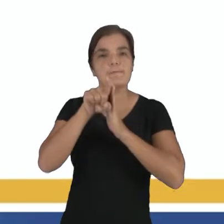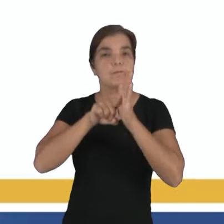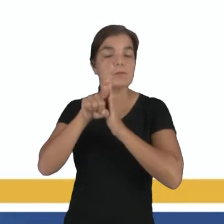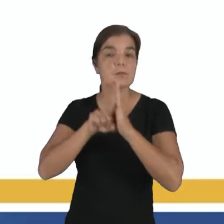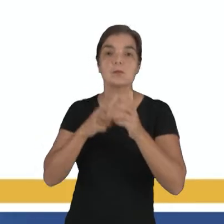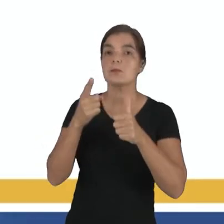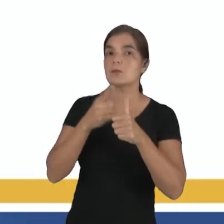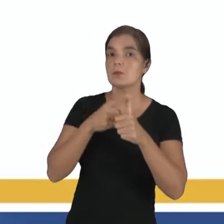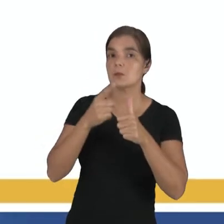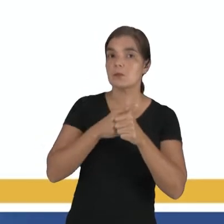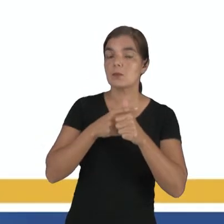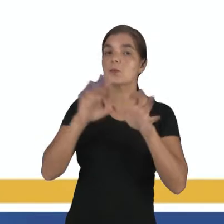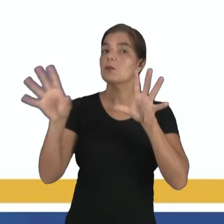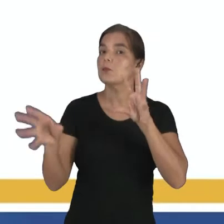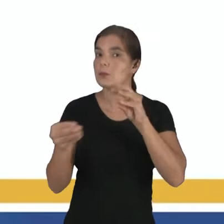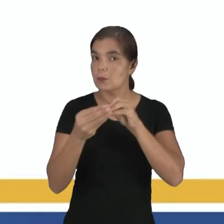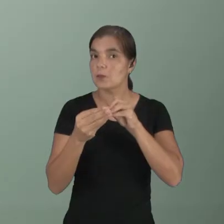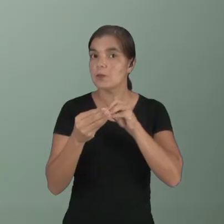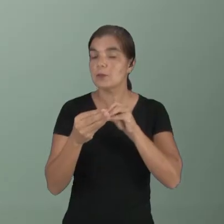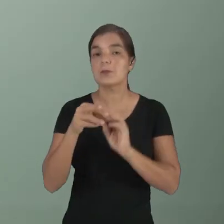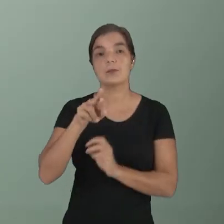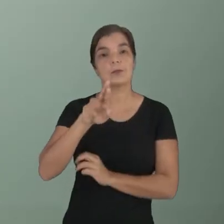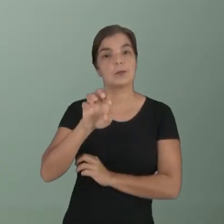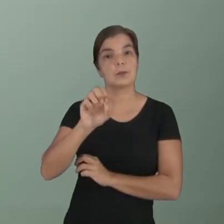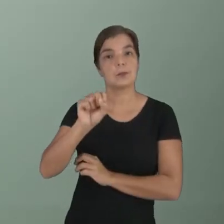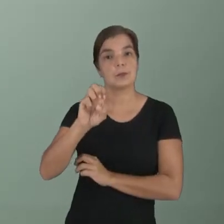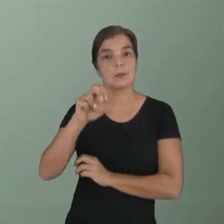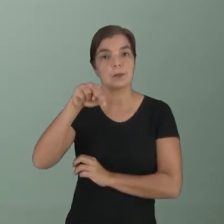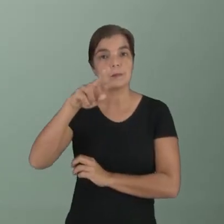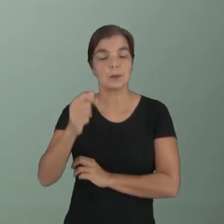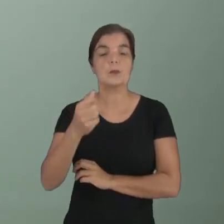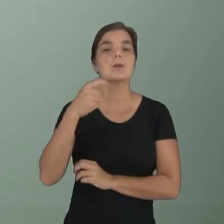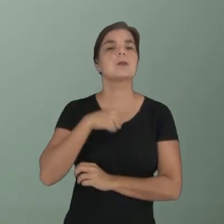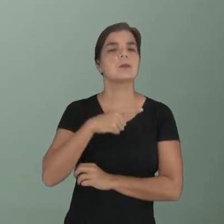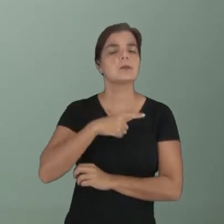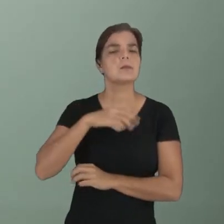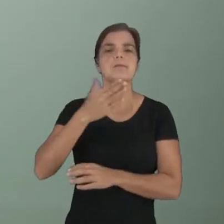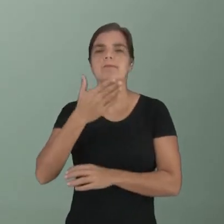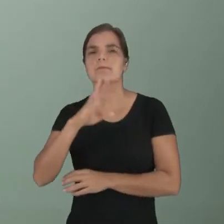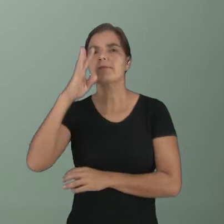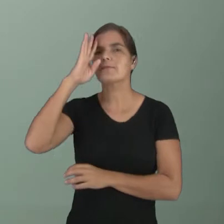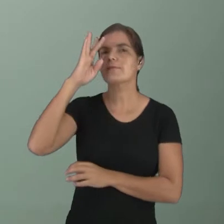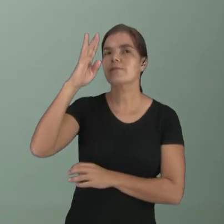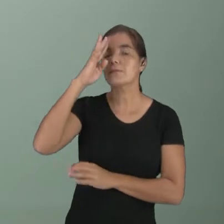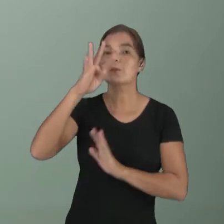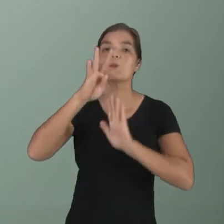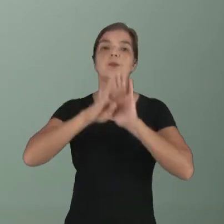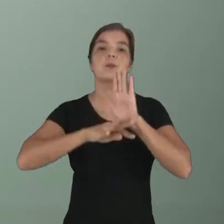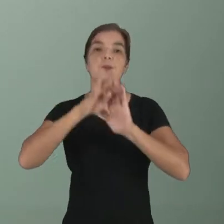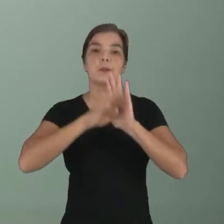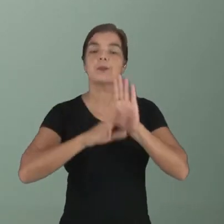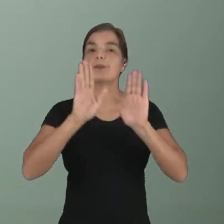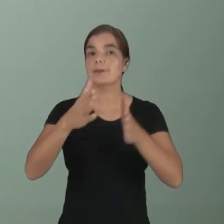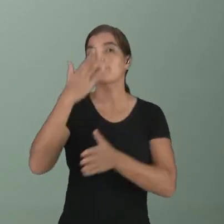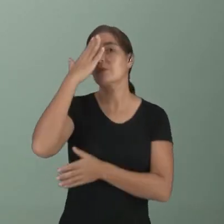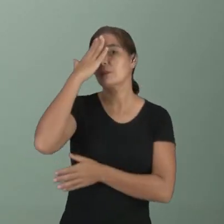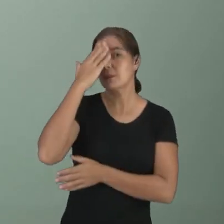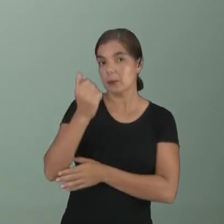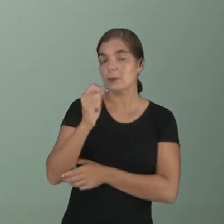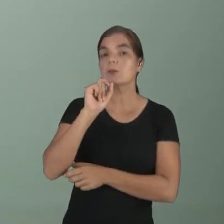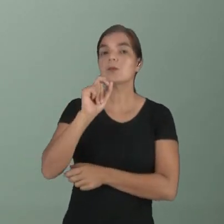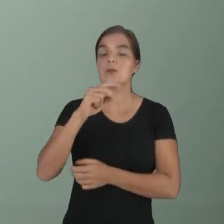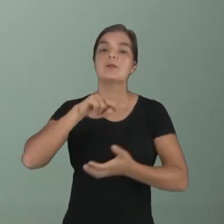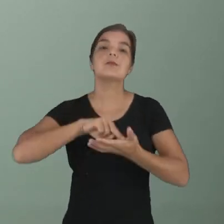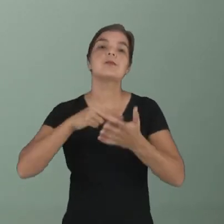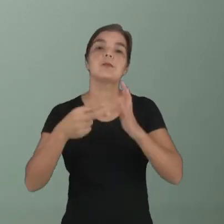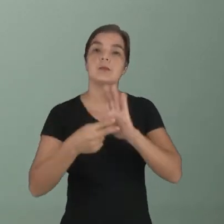pesquisar primeiro resumos, resenhas, para ter uma noção do que vai tratar o texto, já saber sobre o